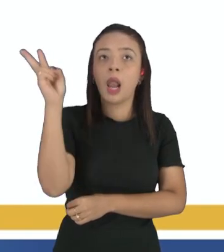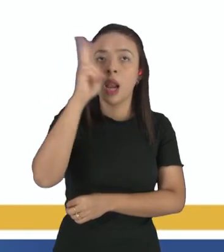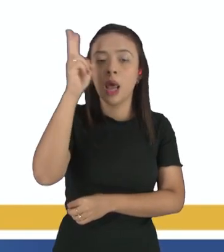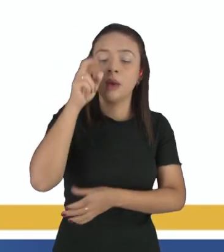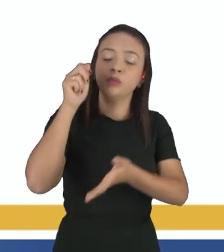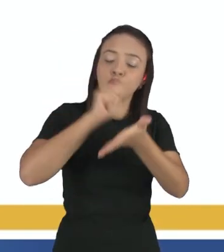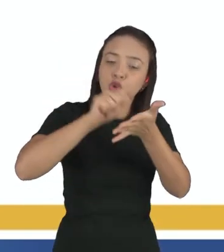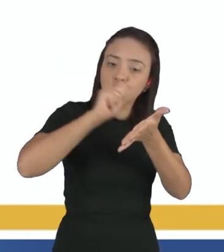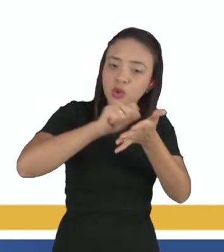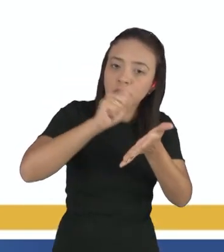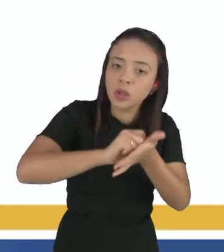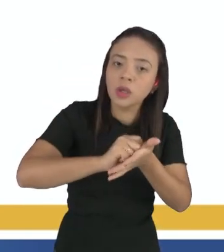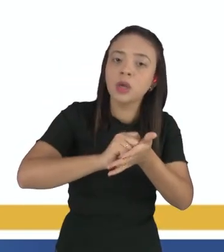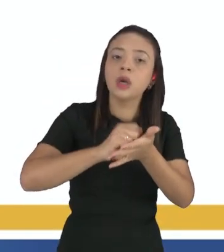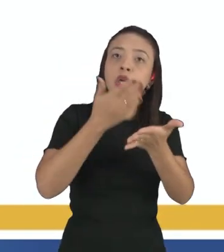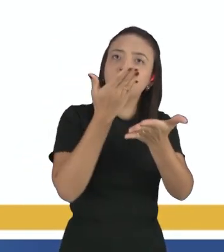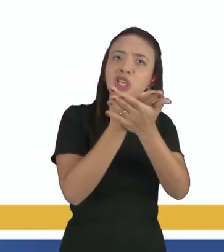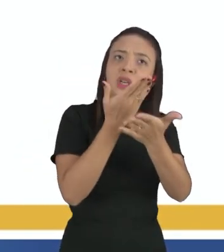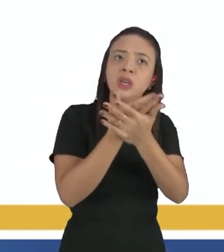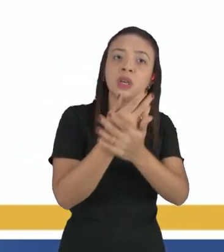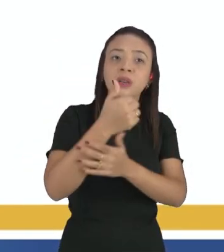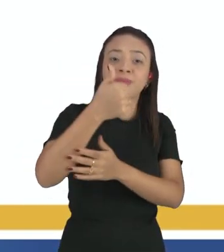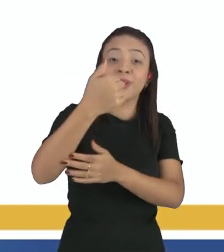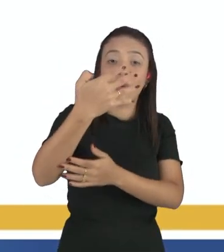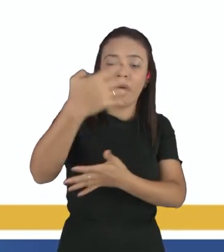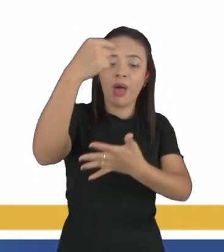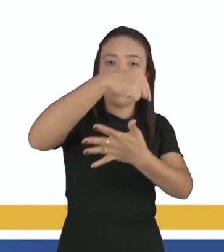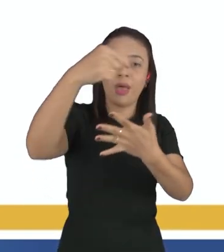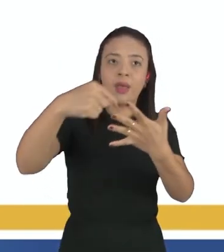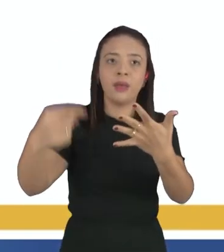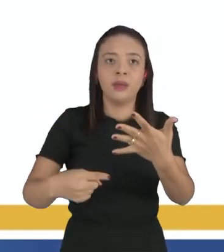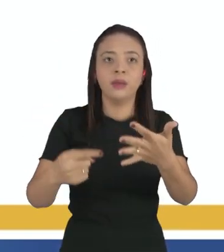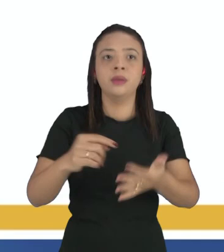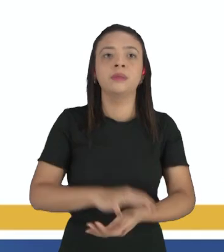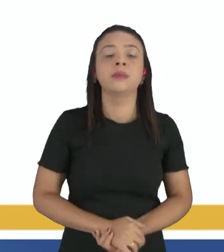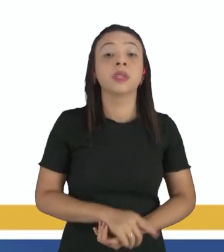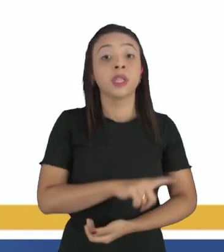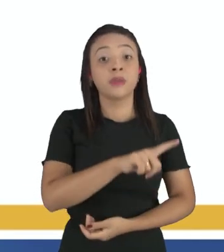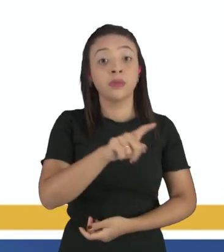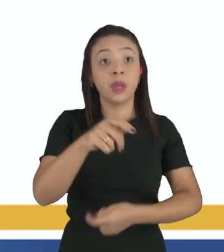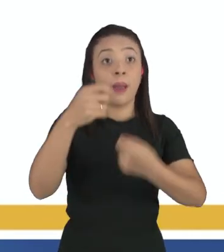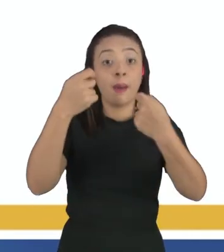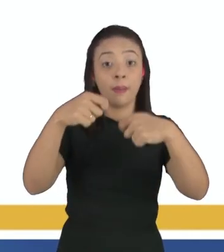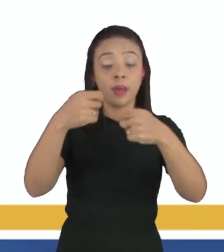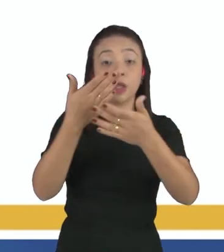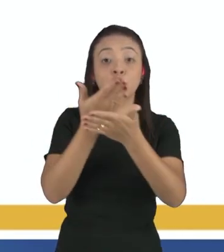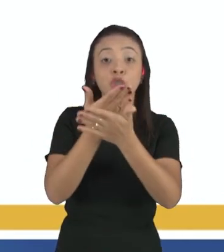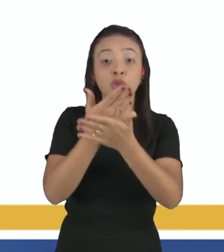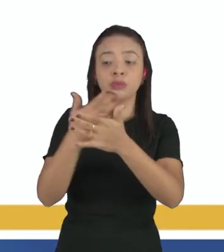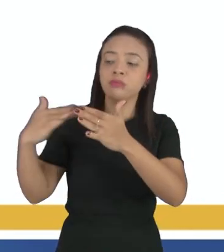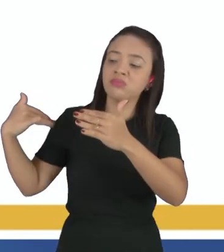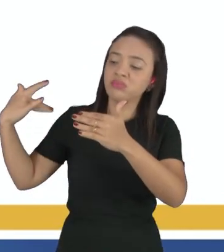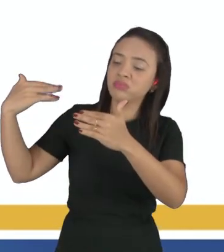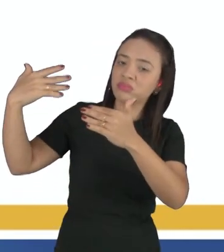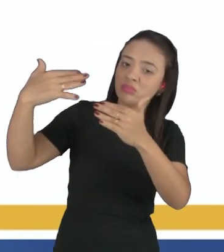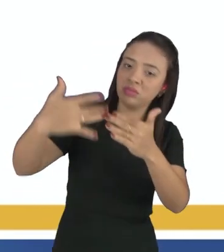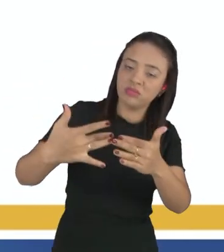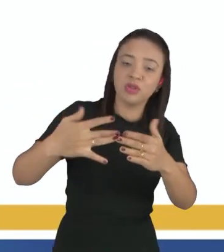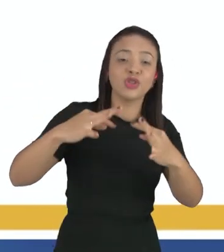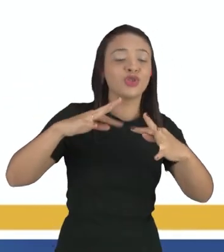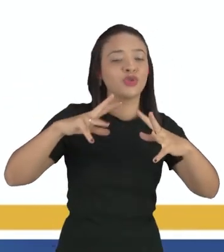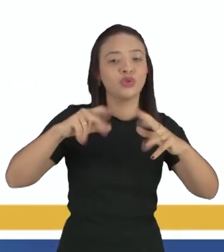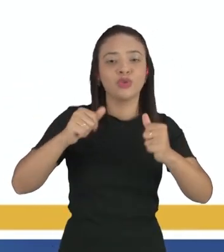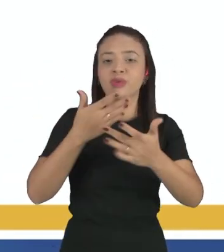estudar ortografia esses 14 pontos, que você com certeza vai estudar no decorrer da sua